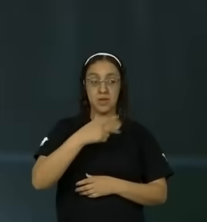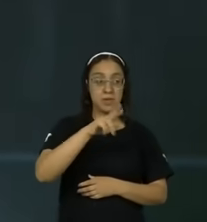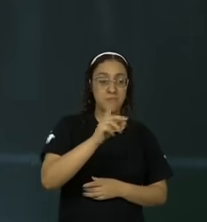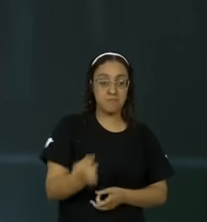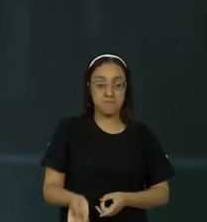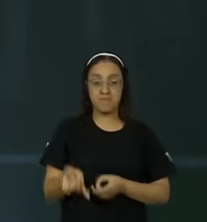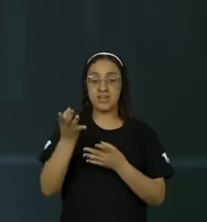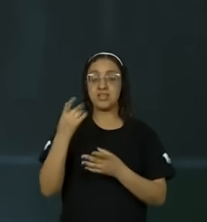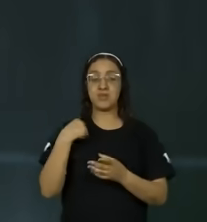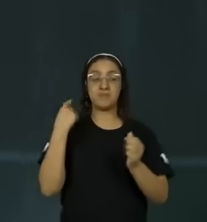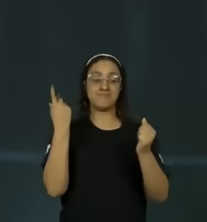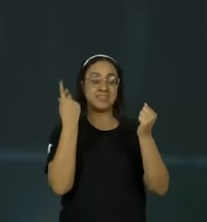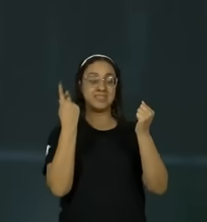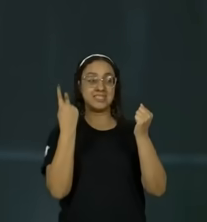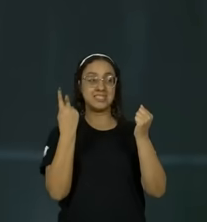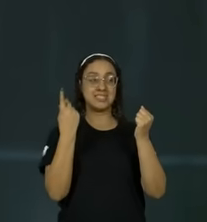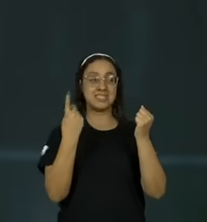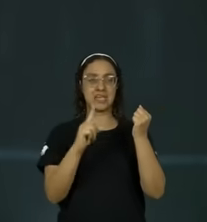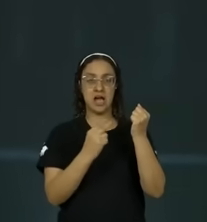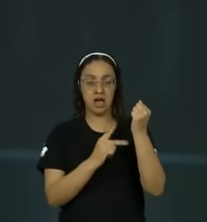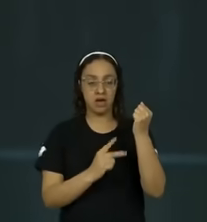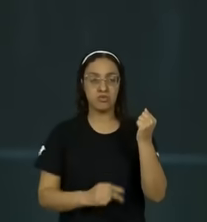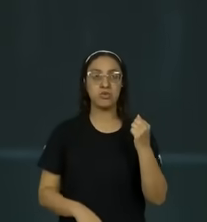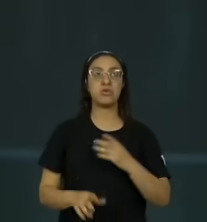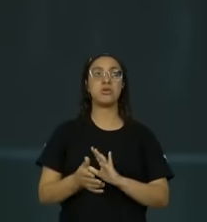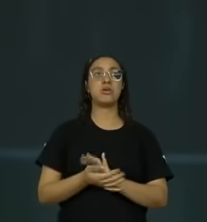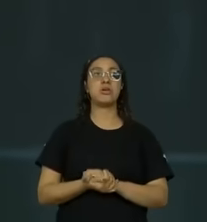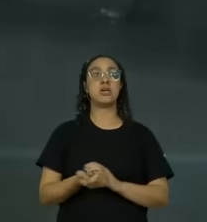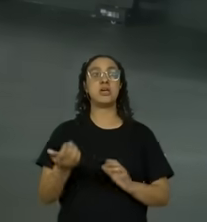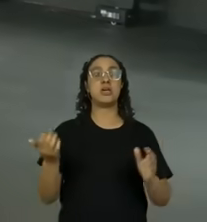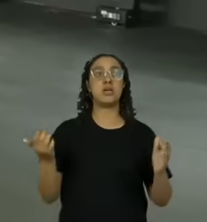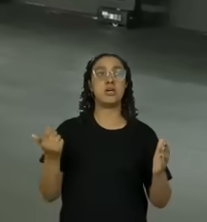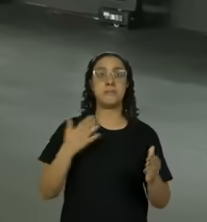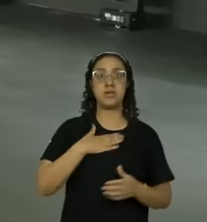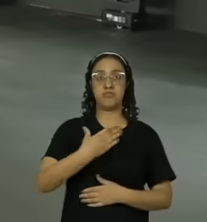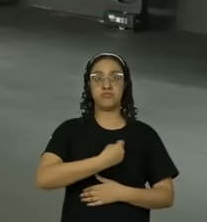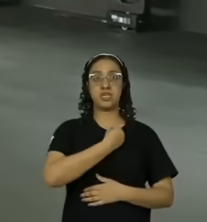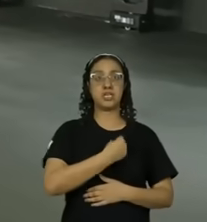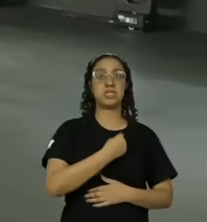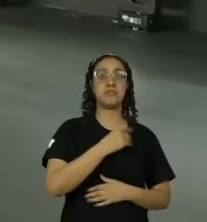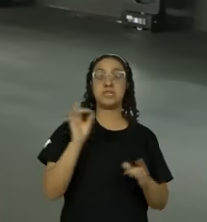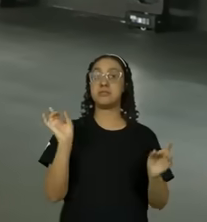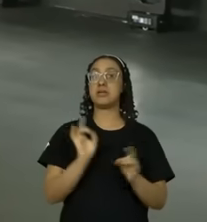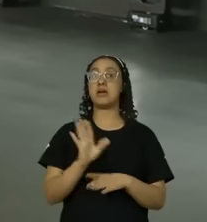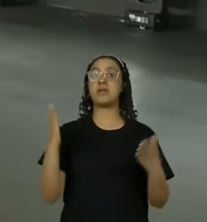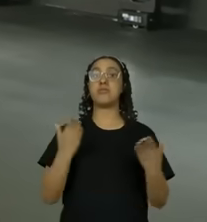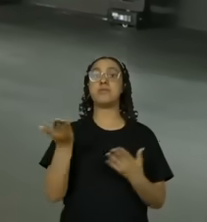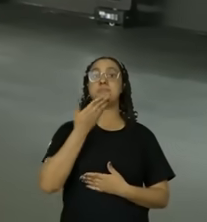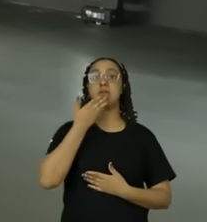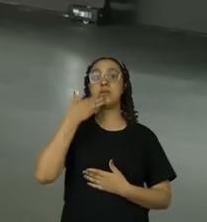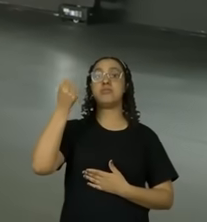hoje vocês me veem no palácio. A minha vida vai terminar melhor do que ela começou.